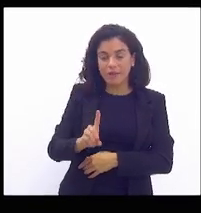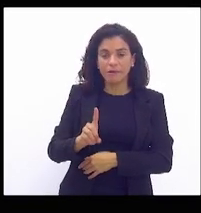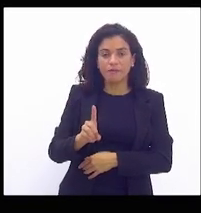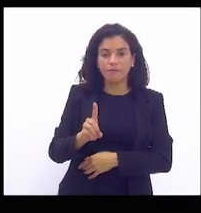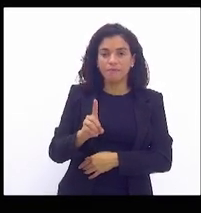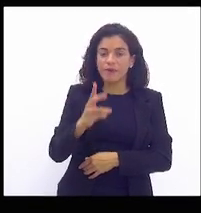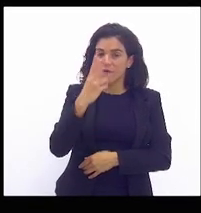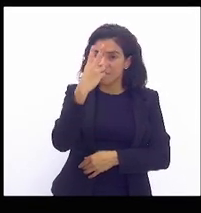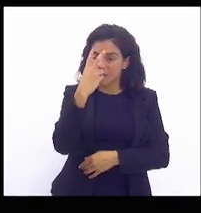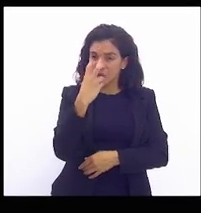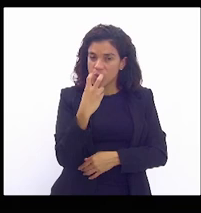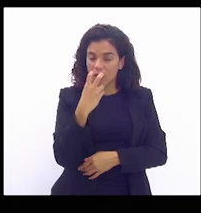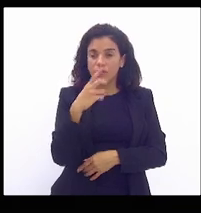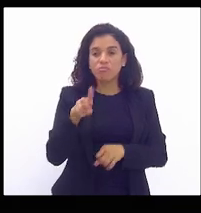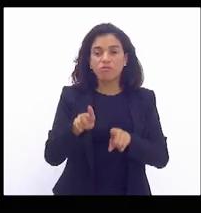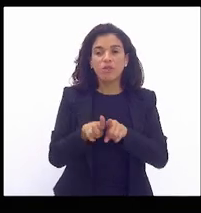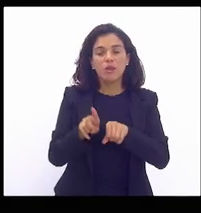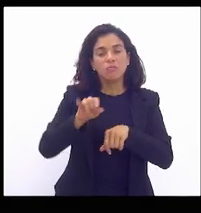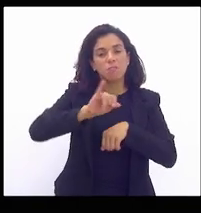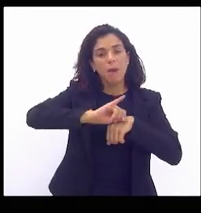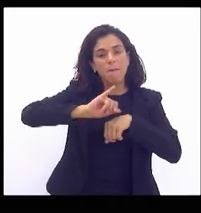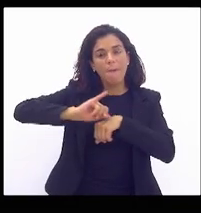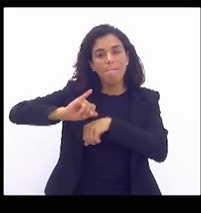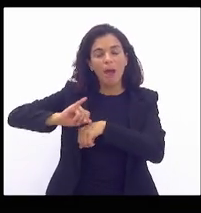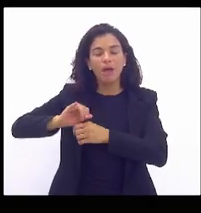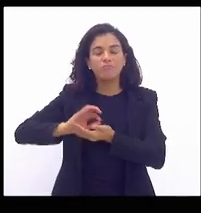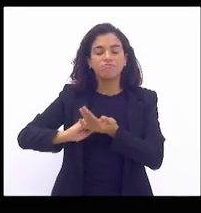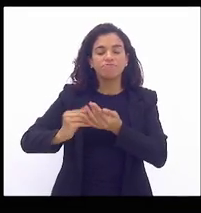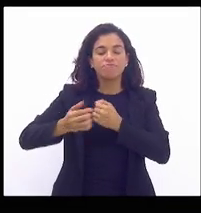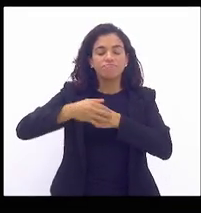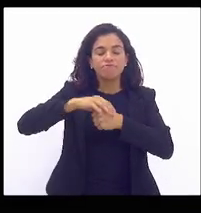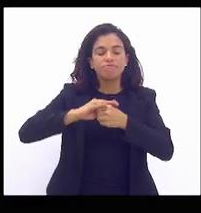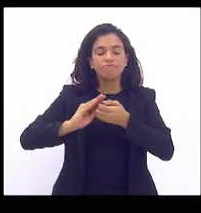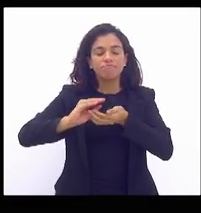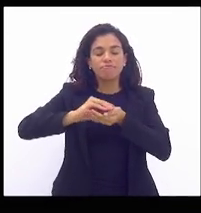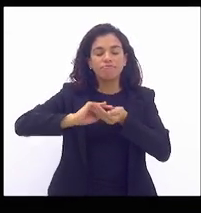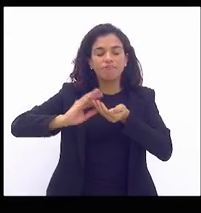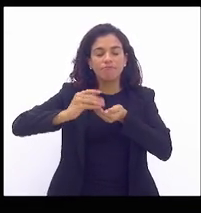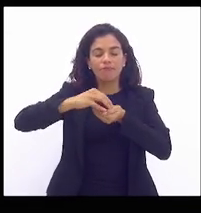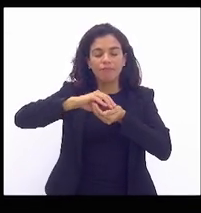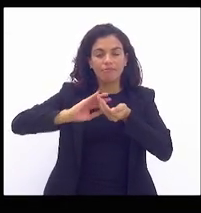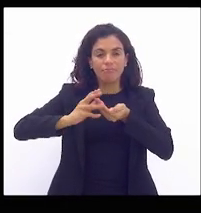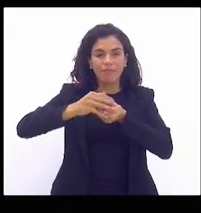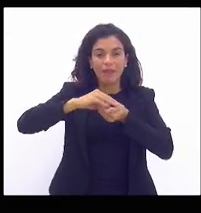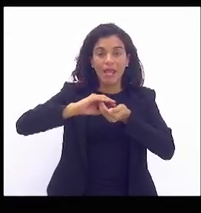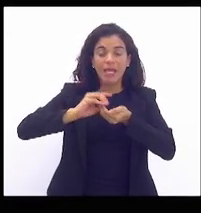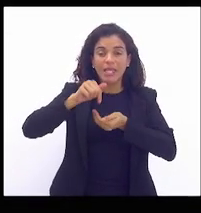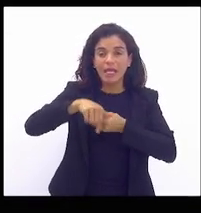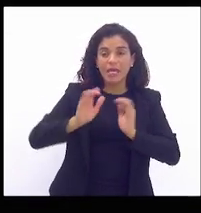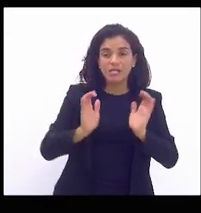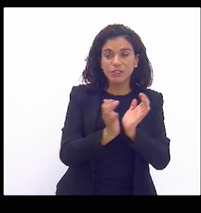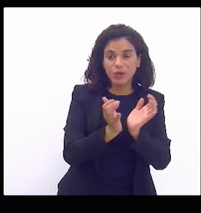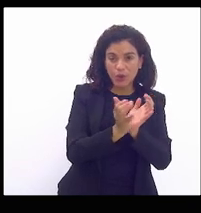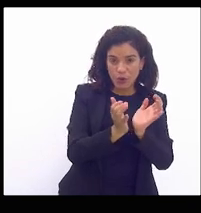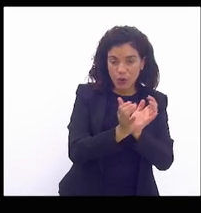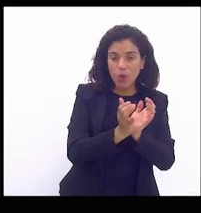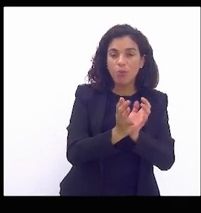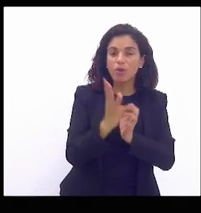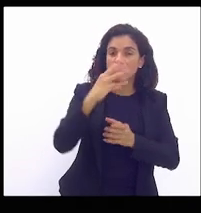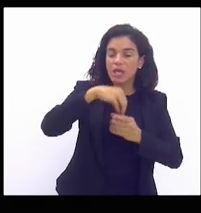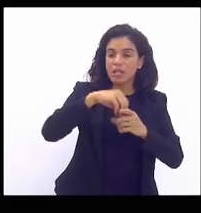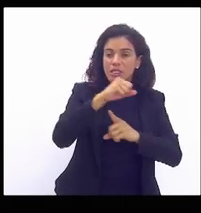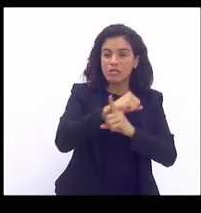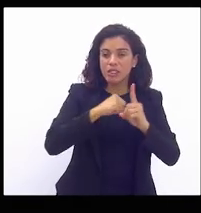onde nós fizemos uma exposição sensorial de forma a incluir esse grupo dentro da sociedade. Não